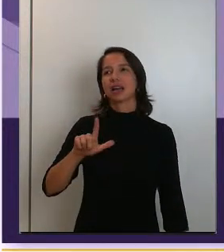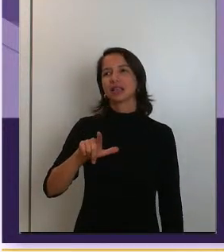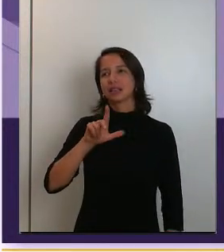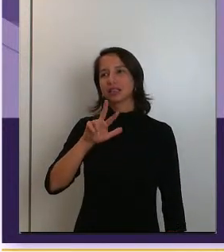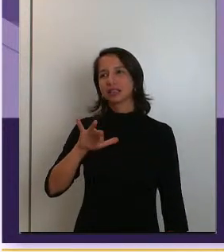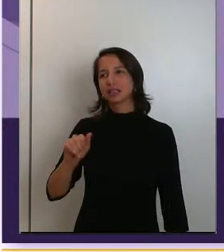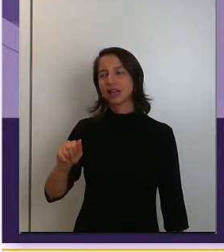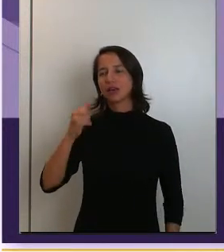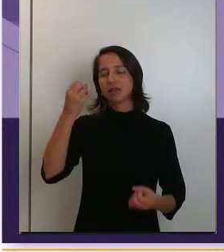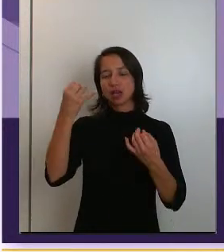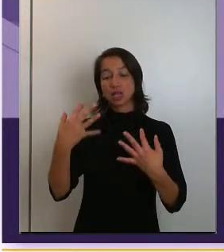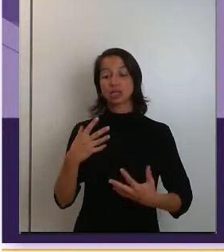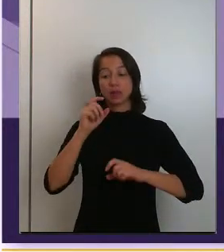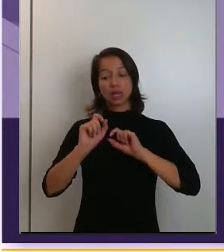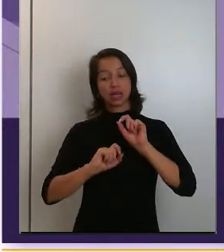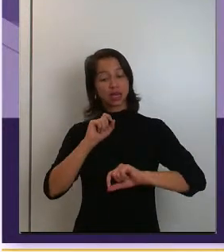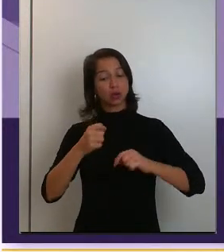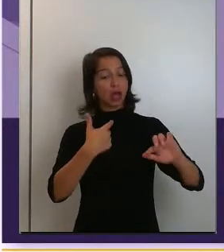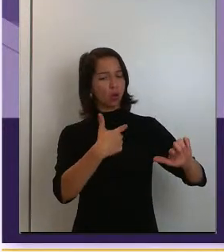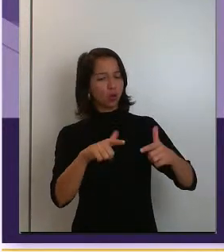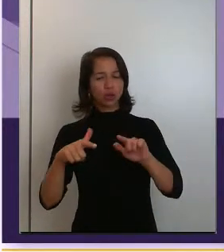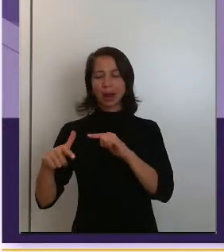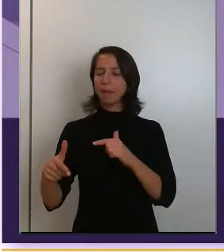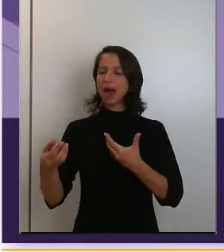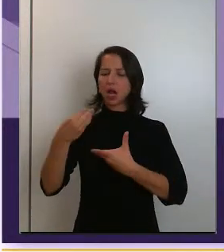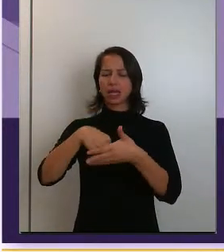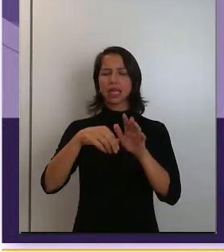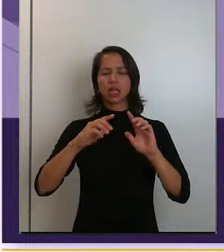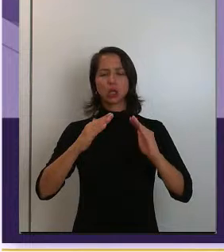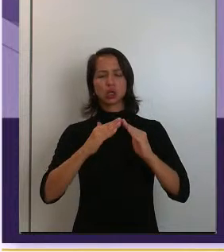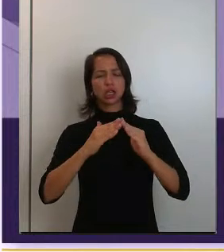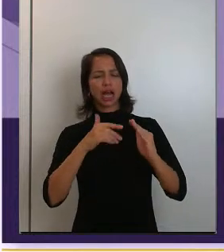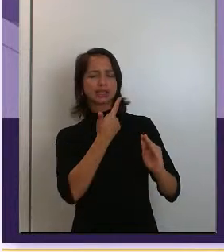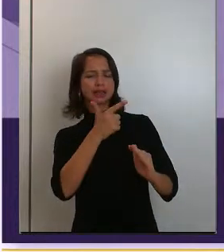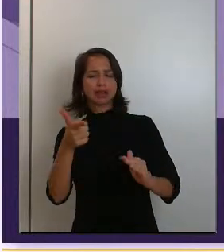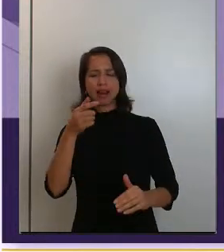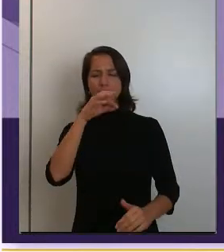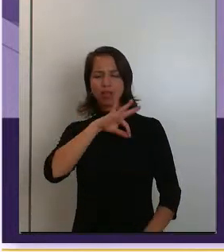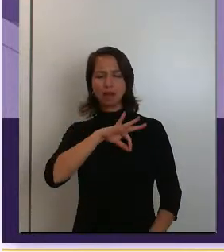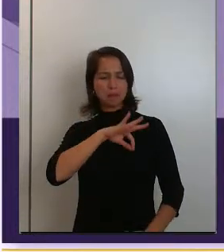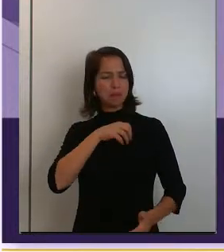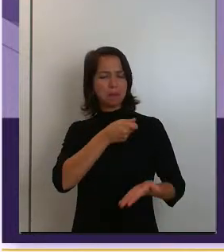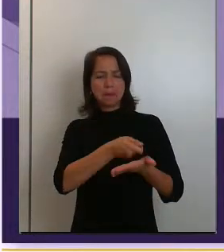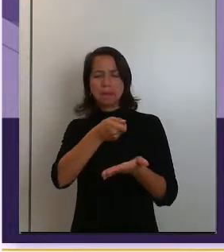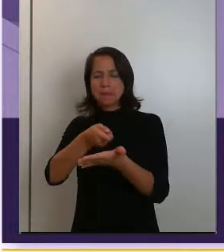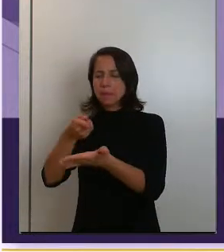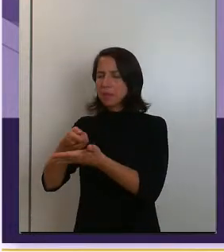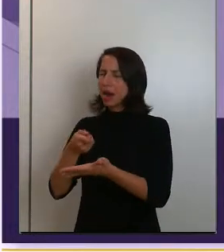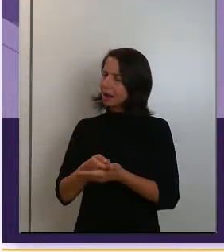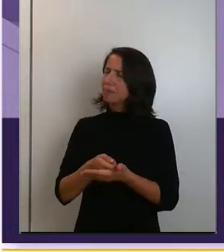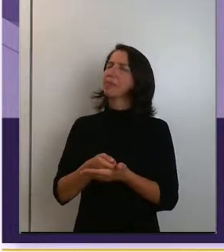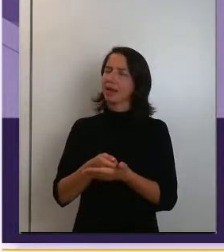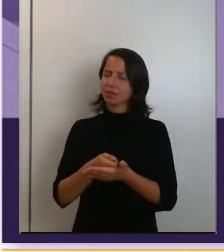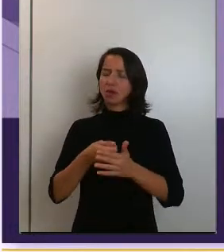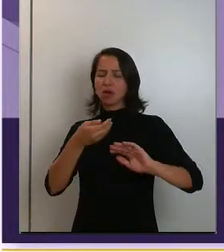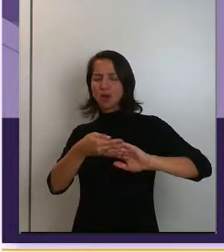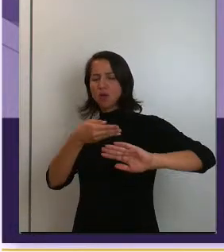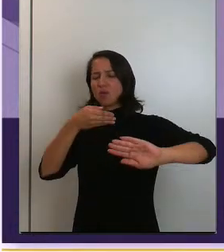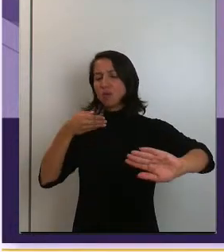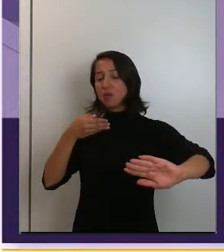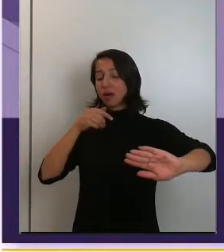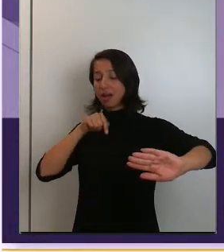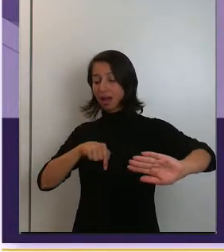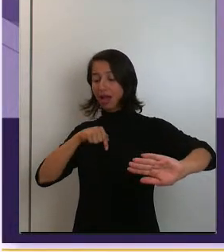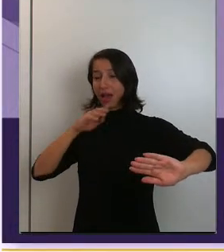não remunerado das mulheres, longe de ser algo que fica fora do processo produtivo, é um dos principais pilares da